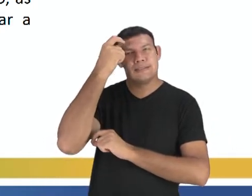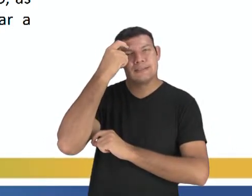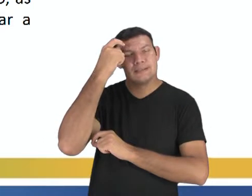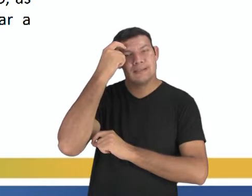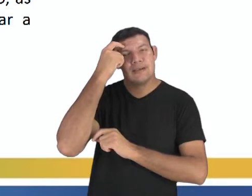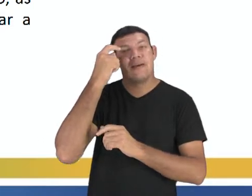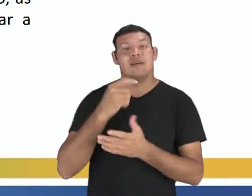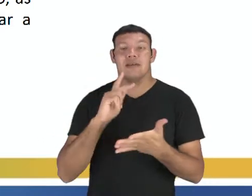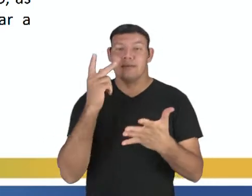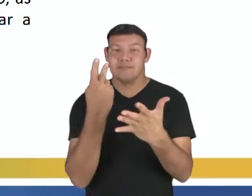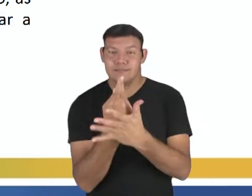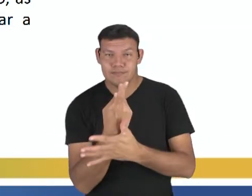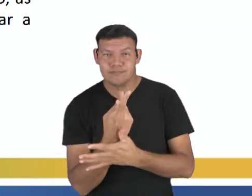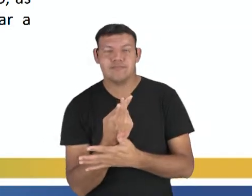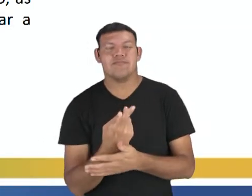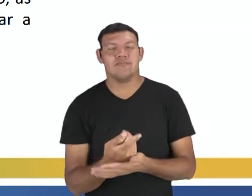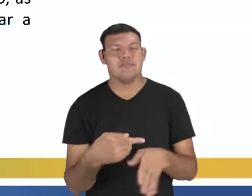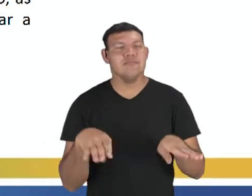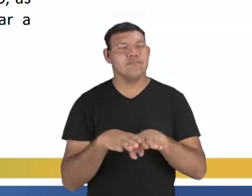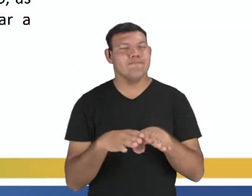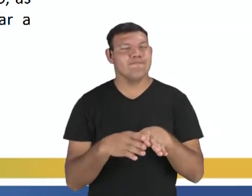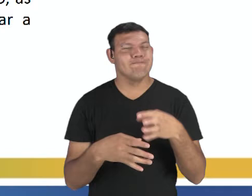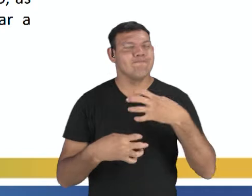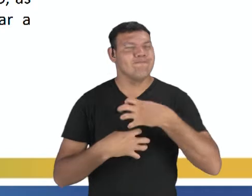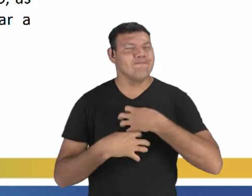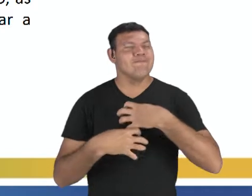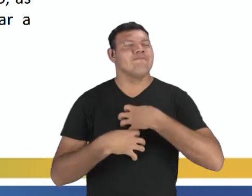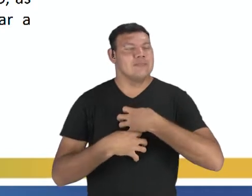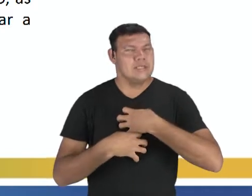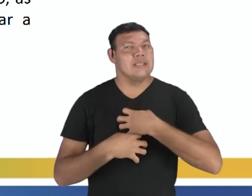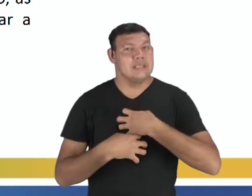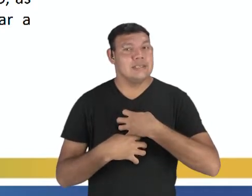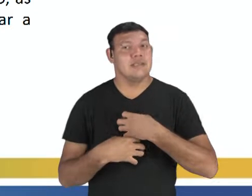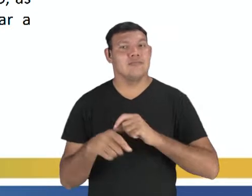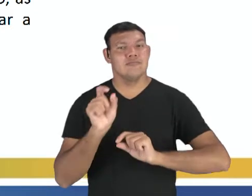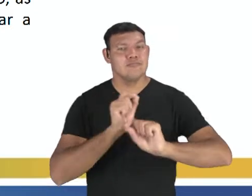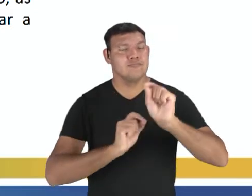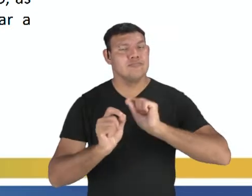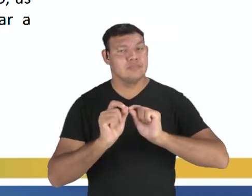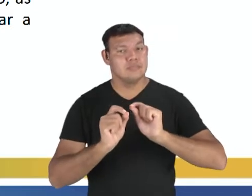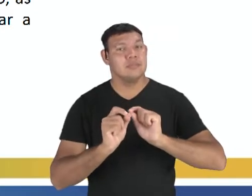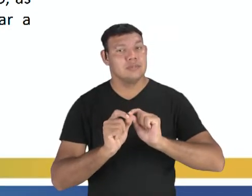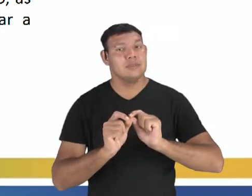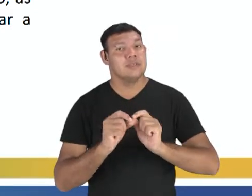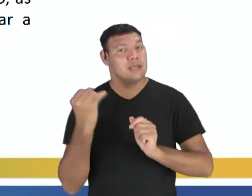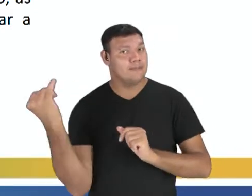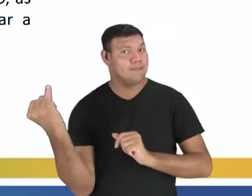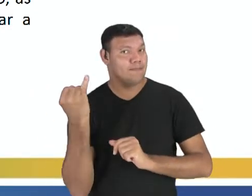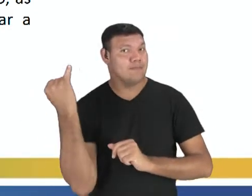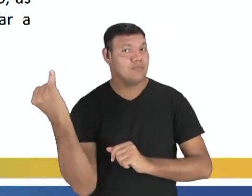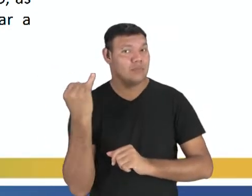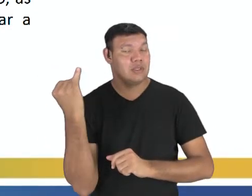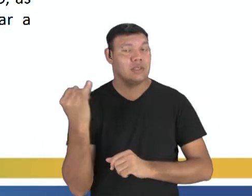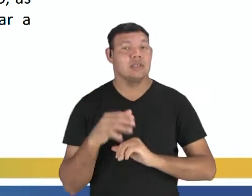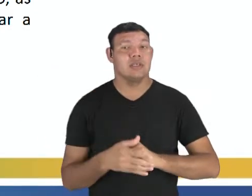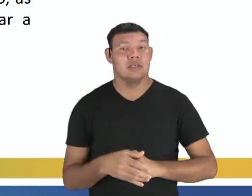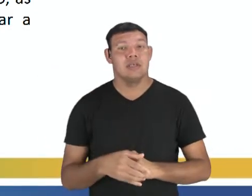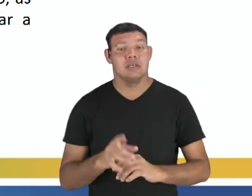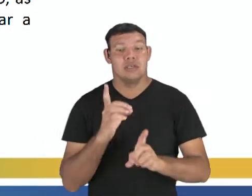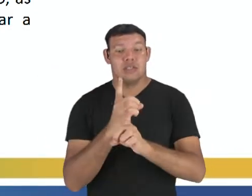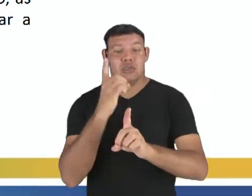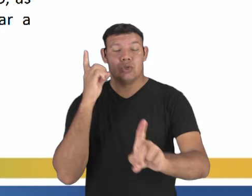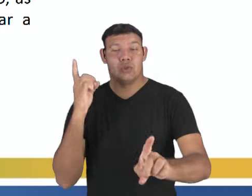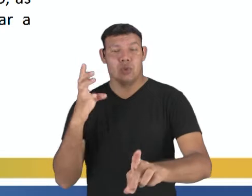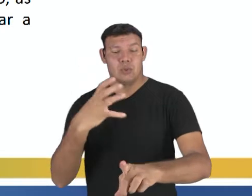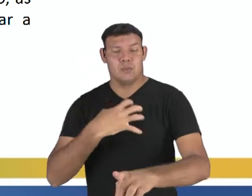fatos, indícios e deduzir. Tá? Então, a inferência ela é muito importante para a gente descobrir